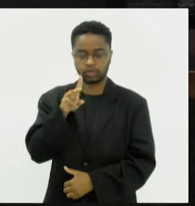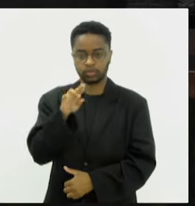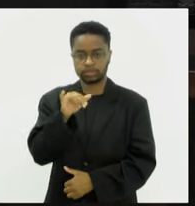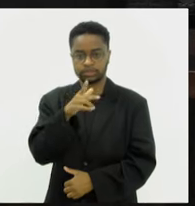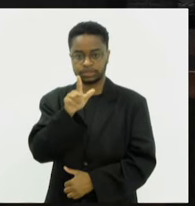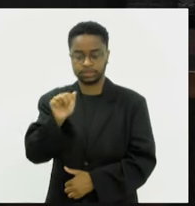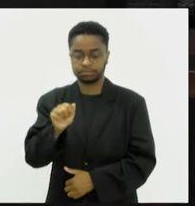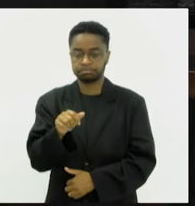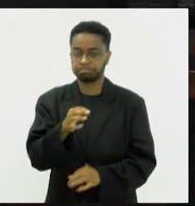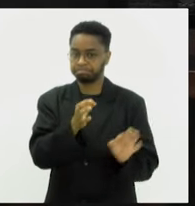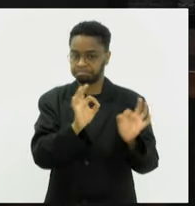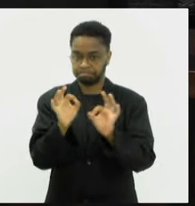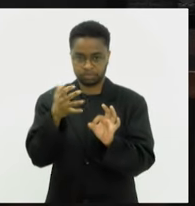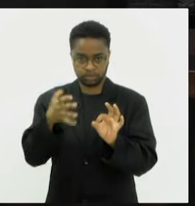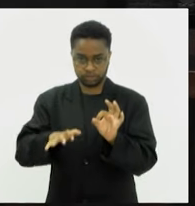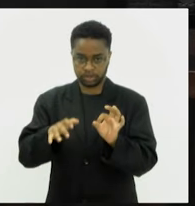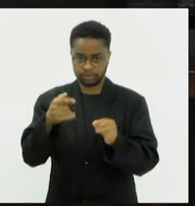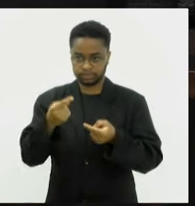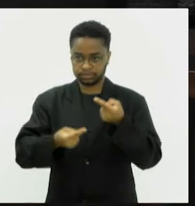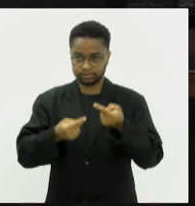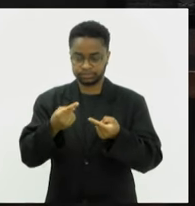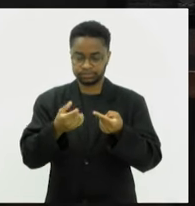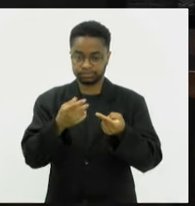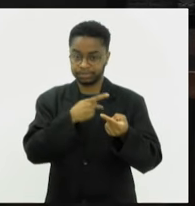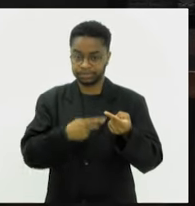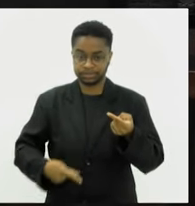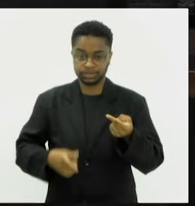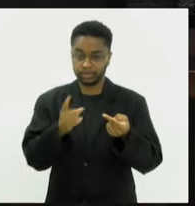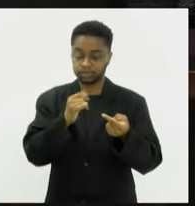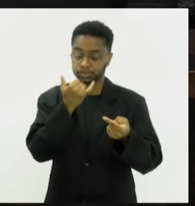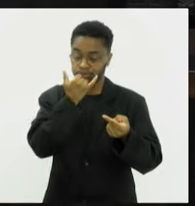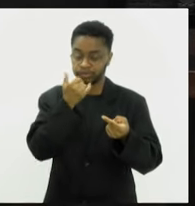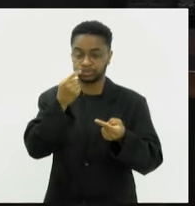Não havendo mais quem queira presidir,